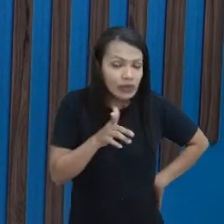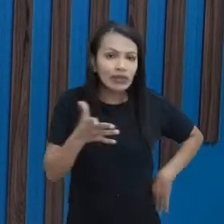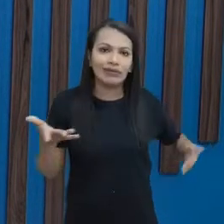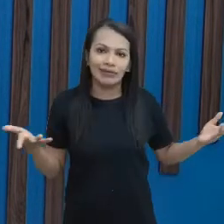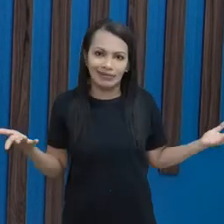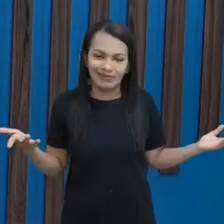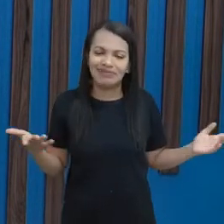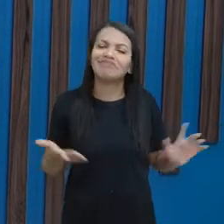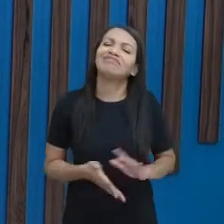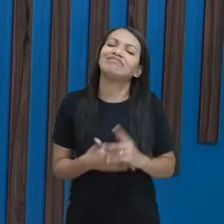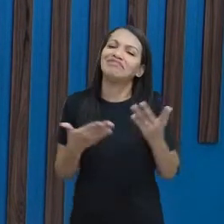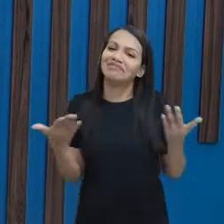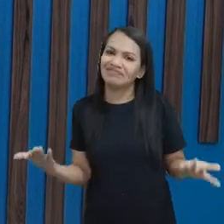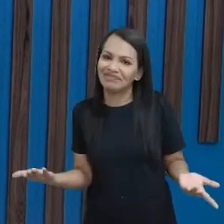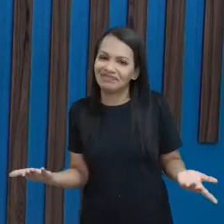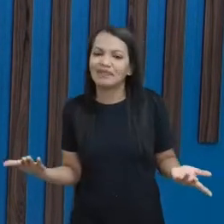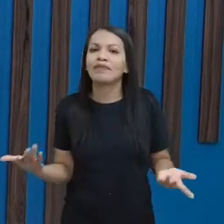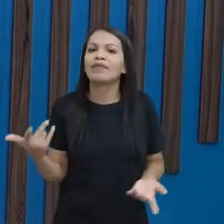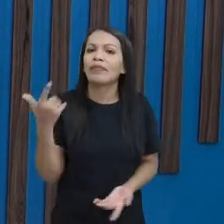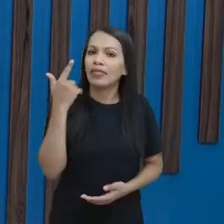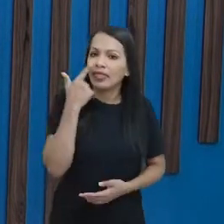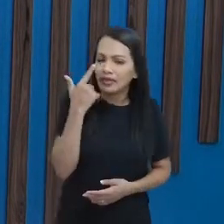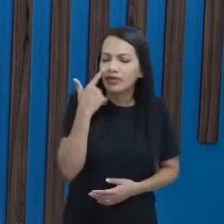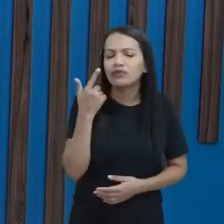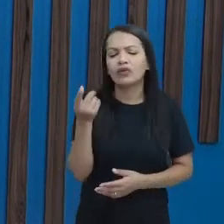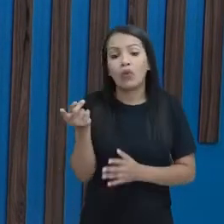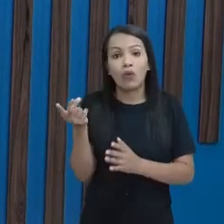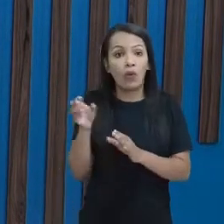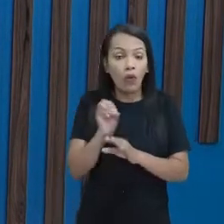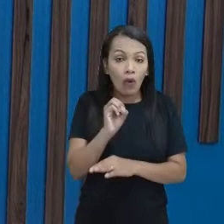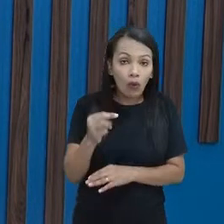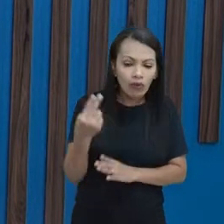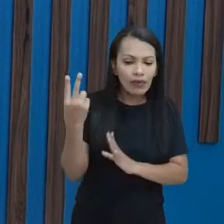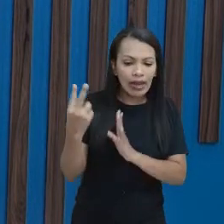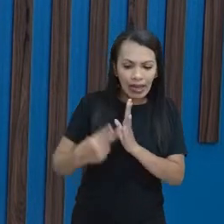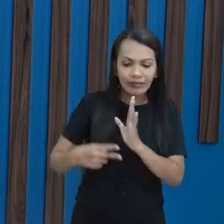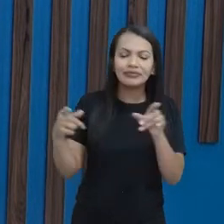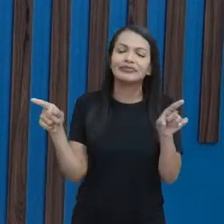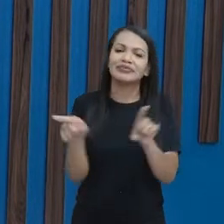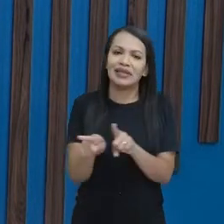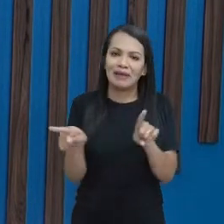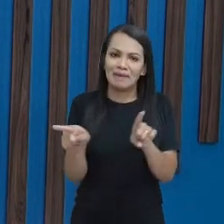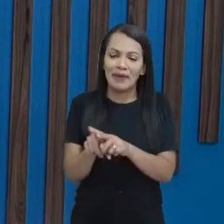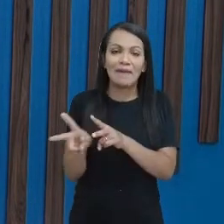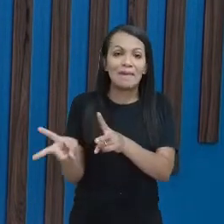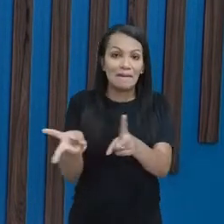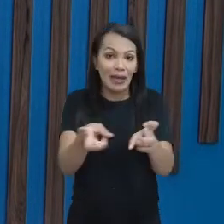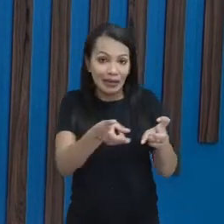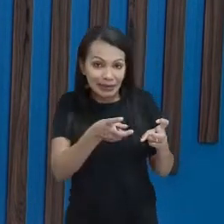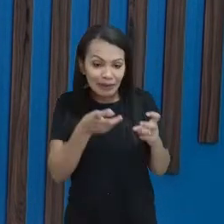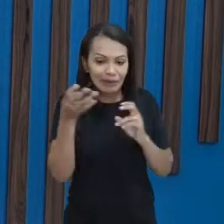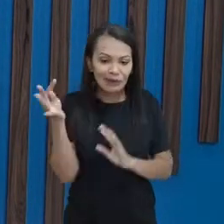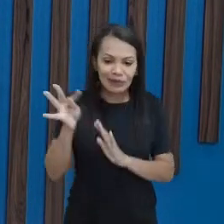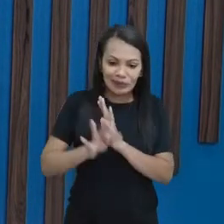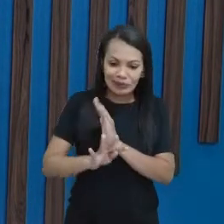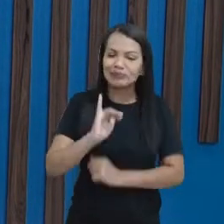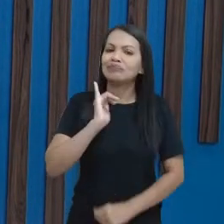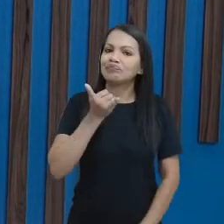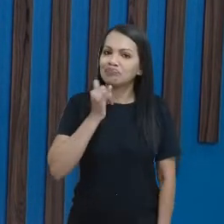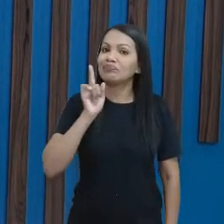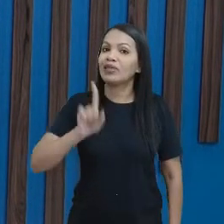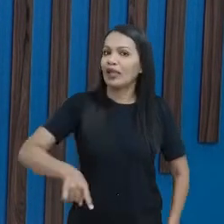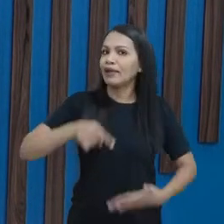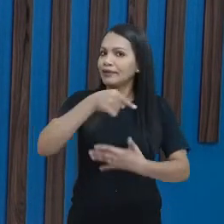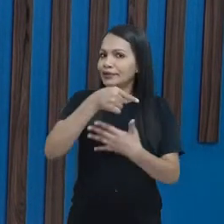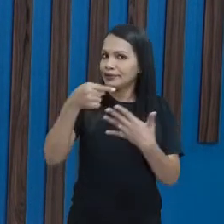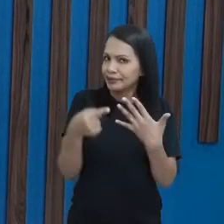são nesse trecho onde a gente percebe o conflito nos textos narrativos e são elementos